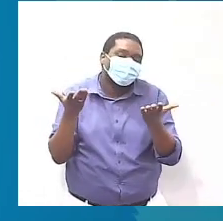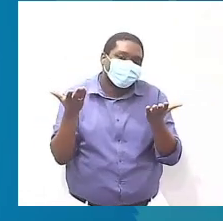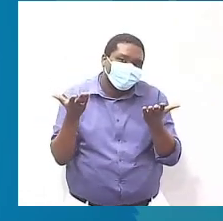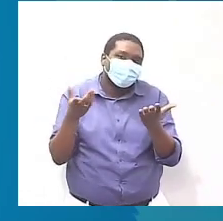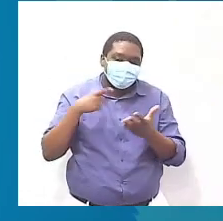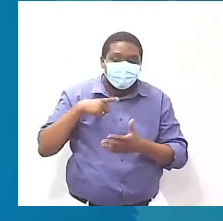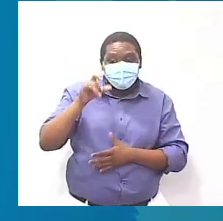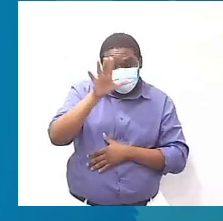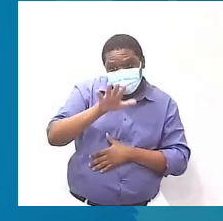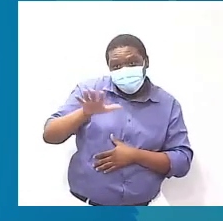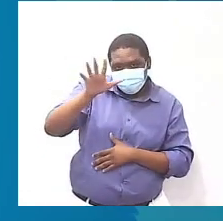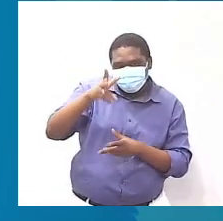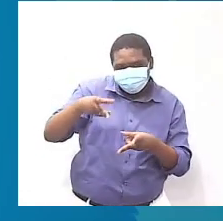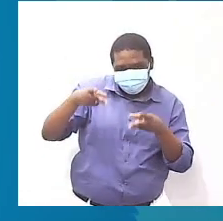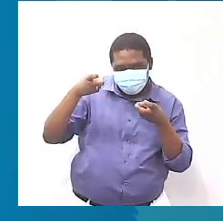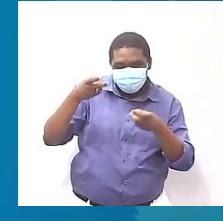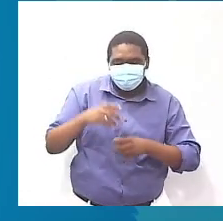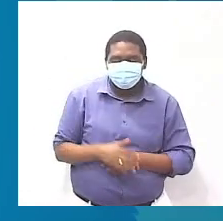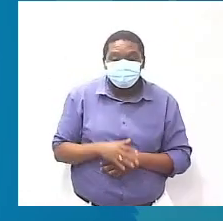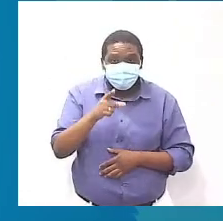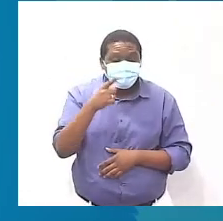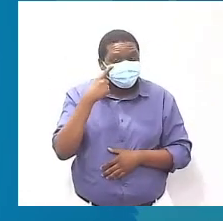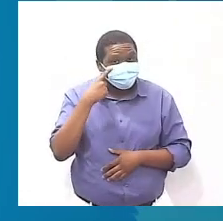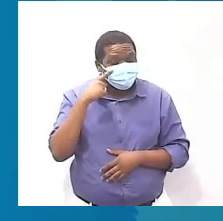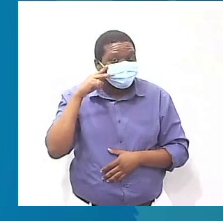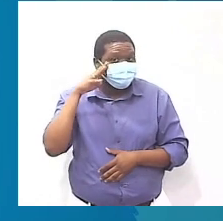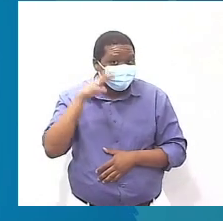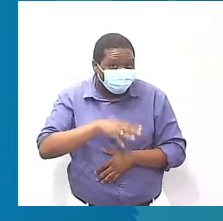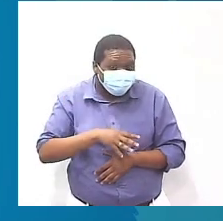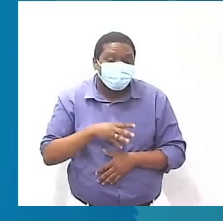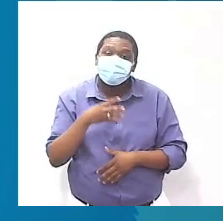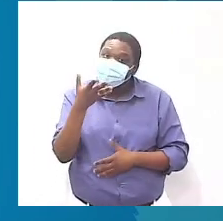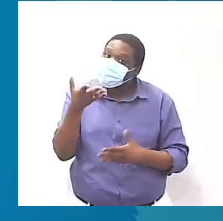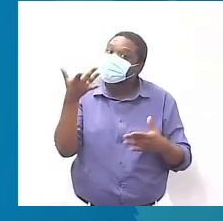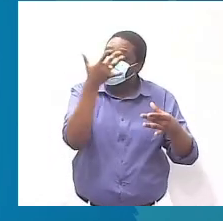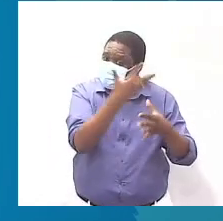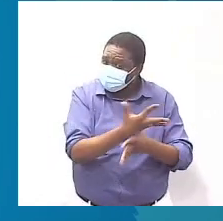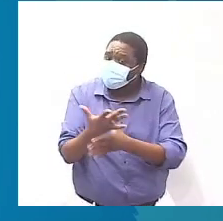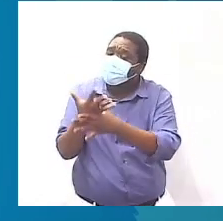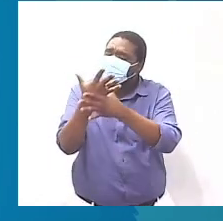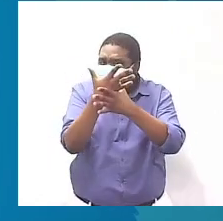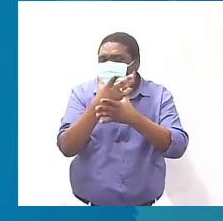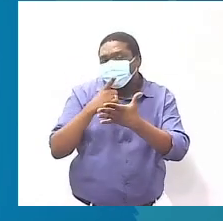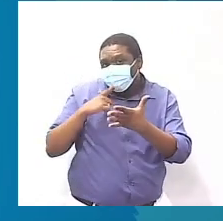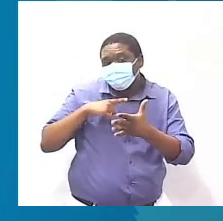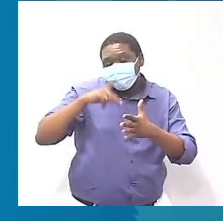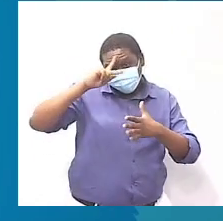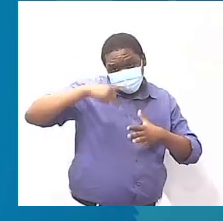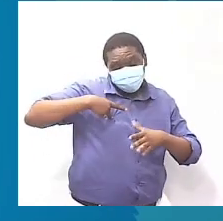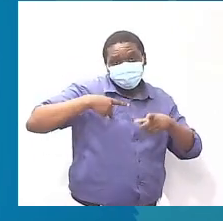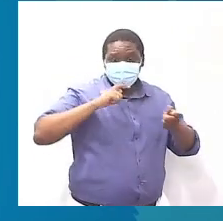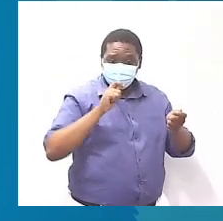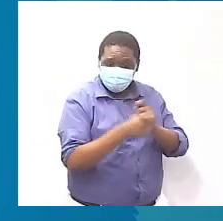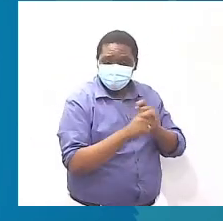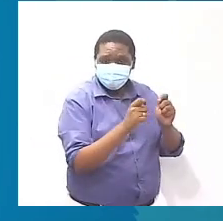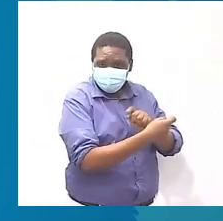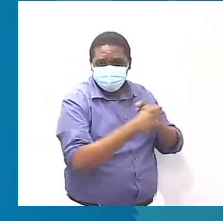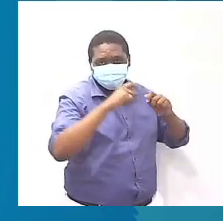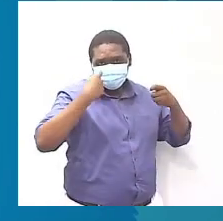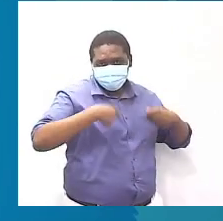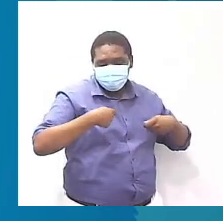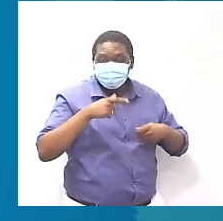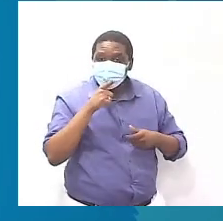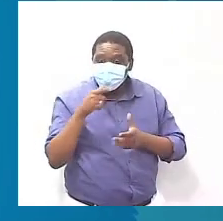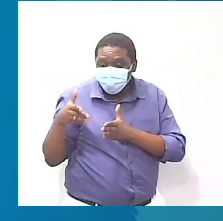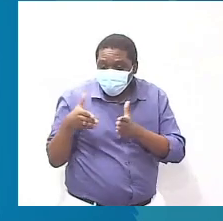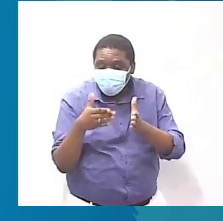pela imagem, tá bom? Então presta bem atenção em que cada cidade ela se adequou à sua necessidade. A margem do rio ficava